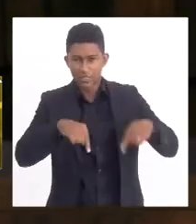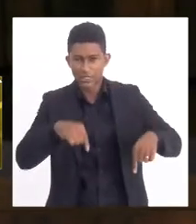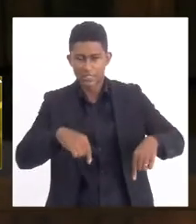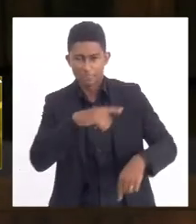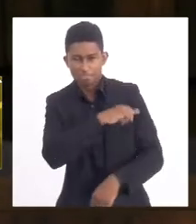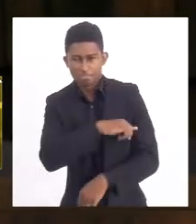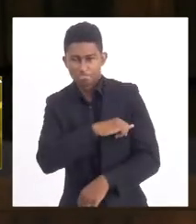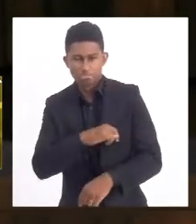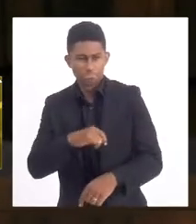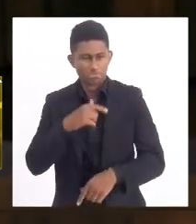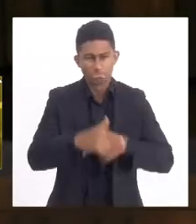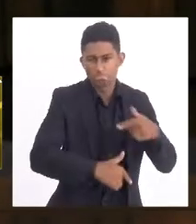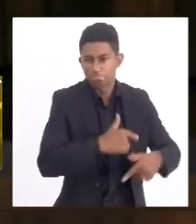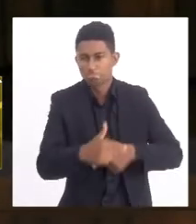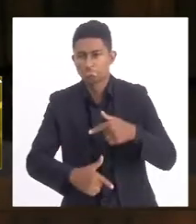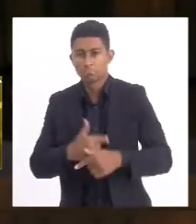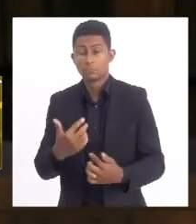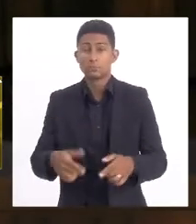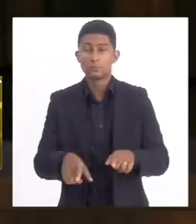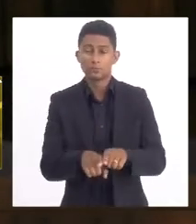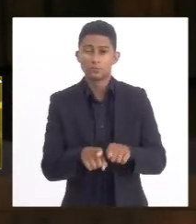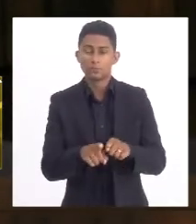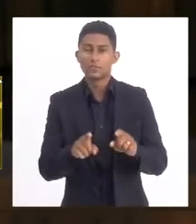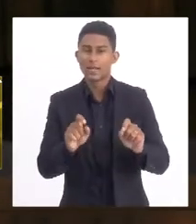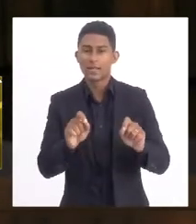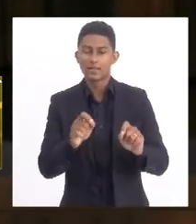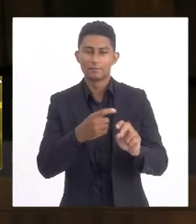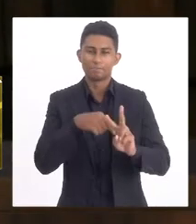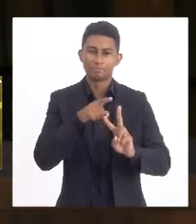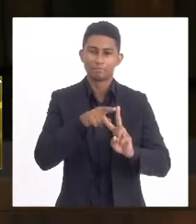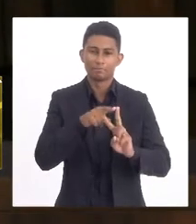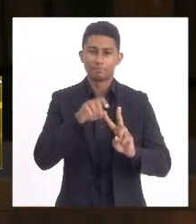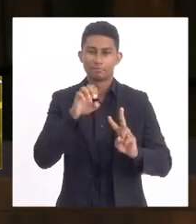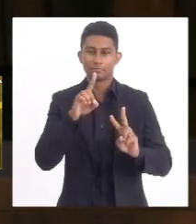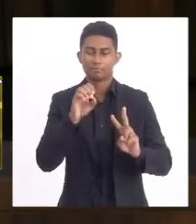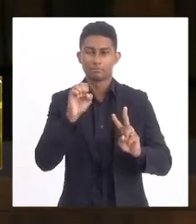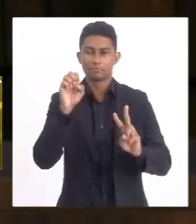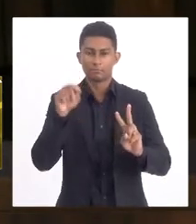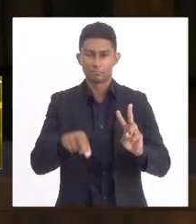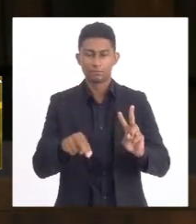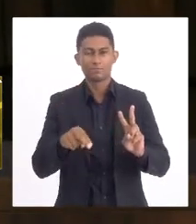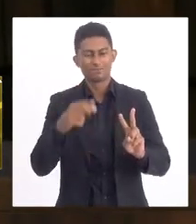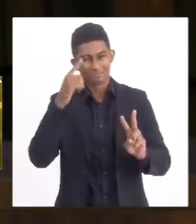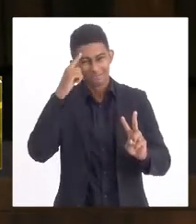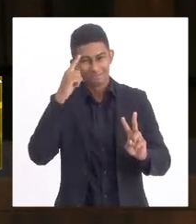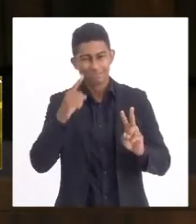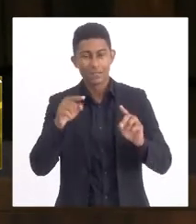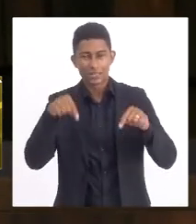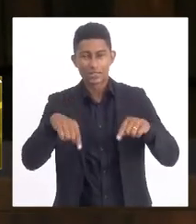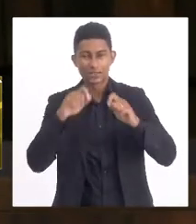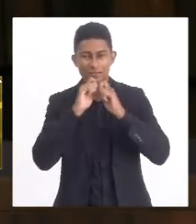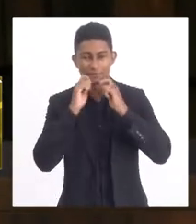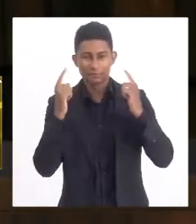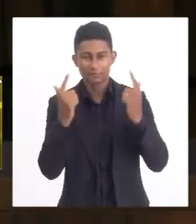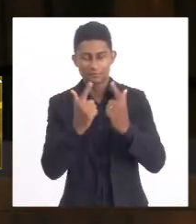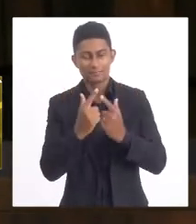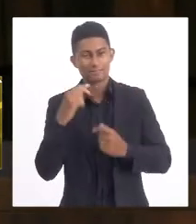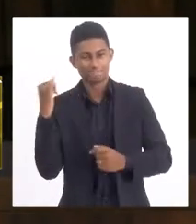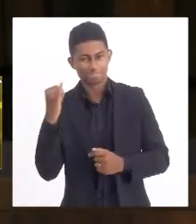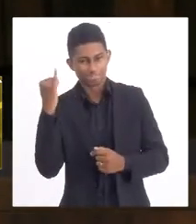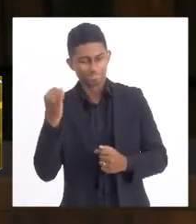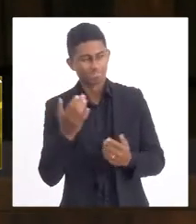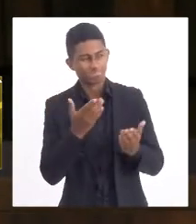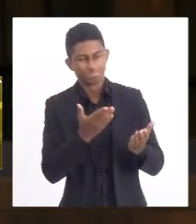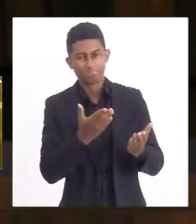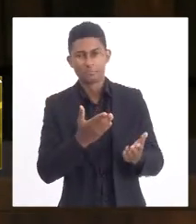e acho que fica aquele assaltado e também saltar o Edson Presidente seja quem homenageio a dentro do plenário saudável